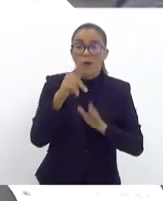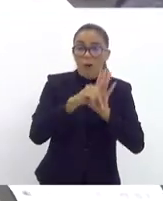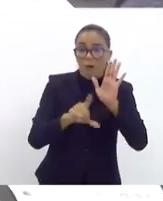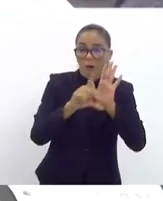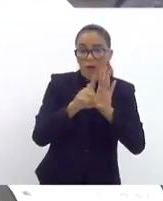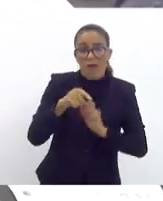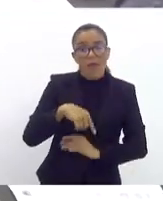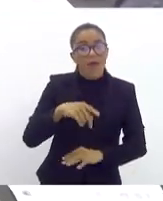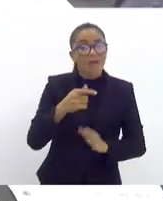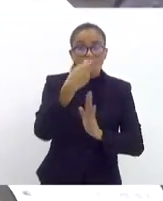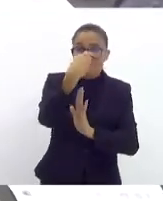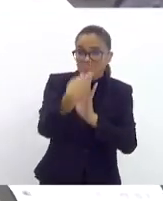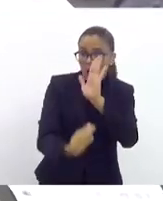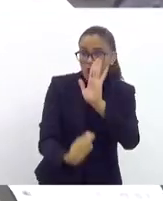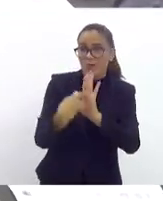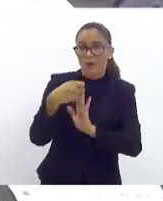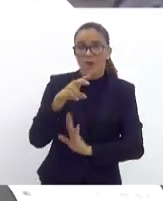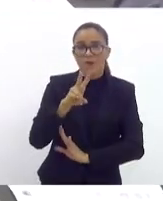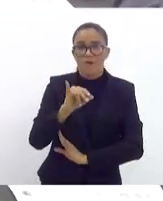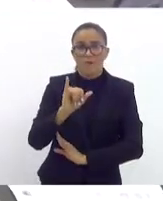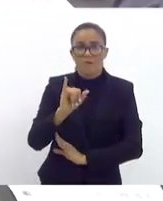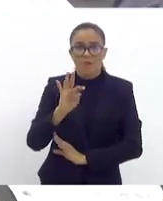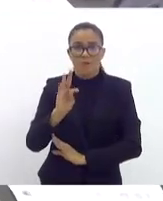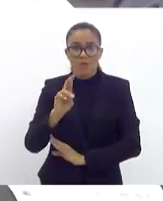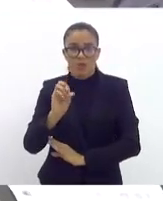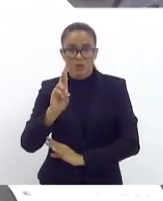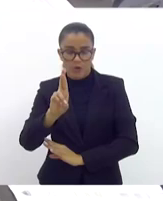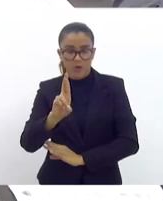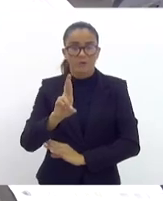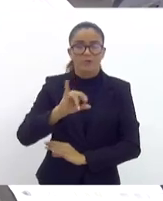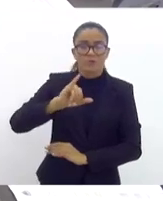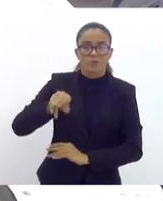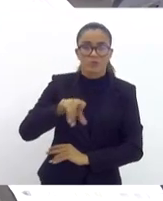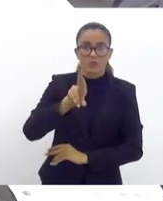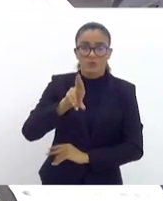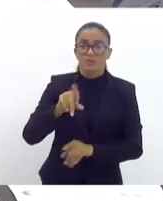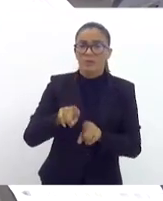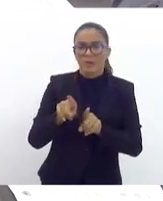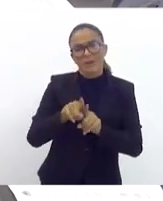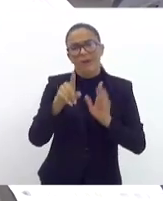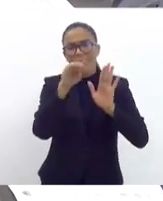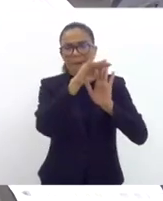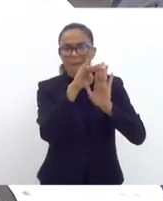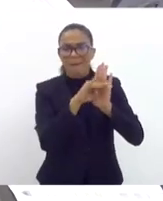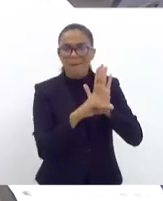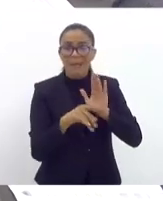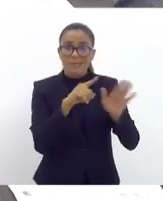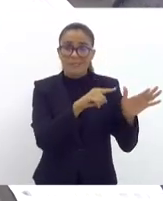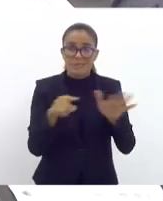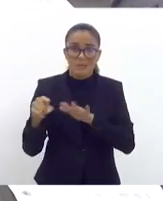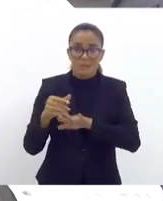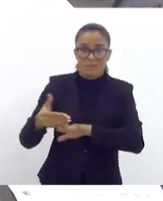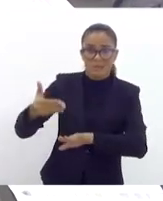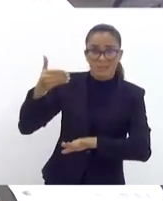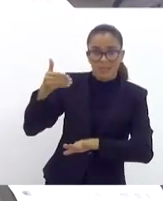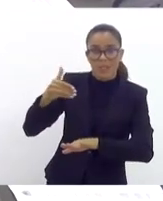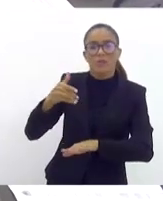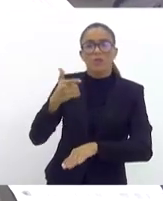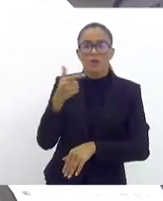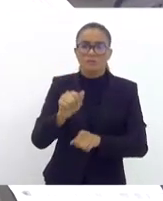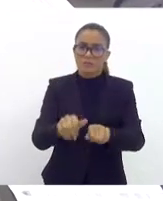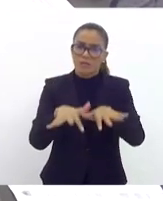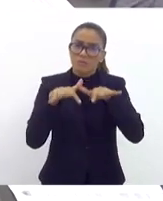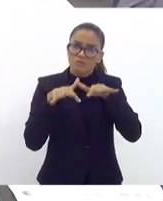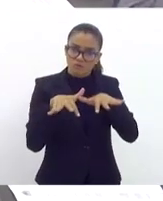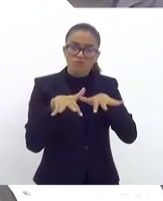é de autoria do deputado Victor Júnior assim como temos outros medidas a gente na semana passada nós fizemos aqui uma sessão